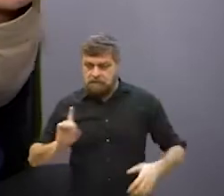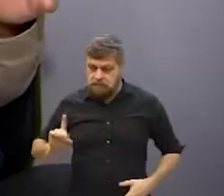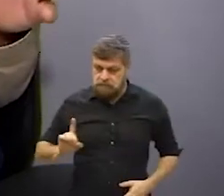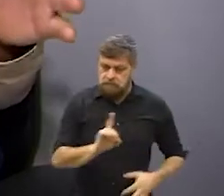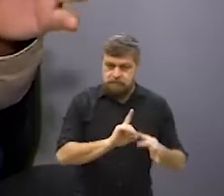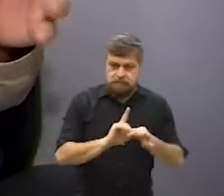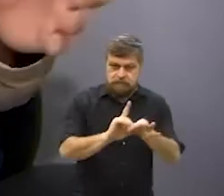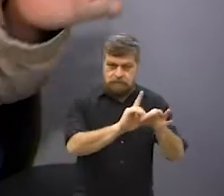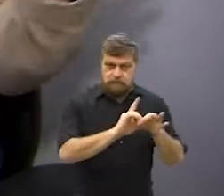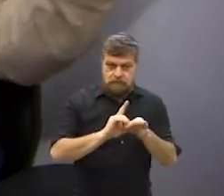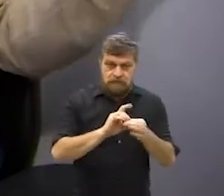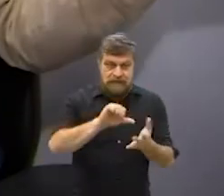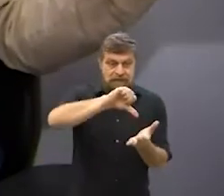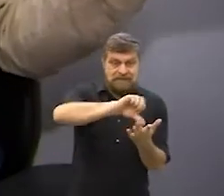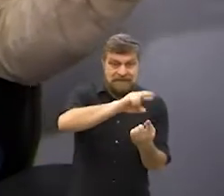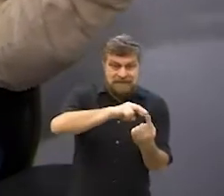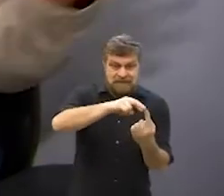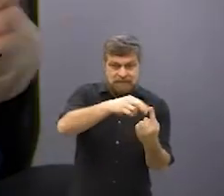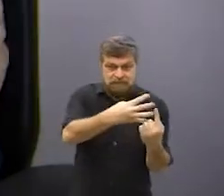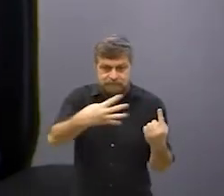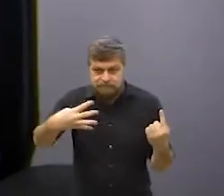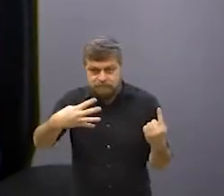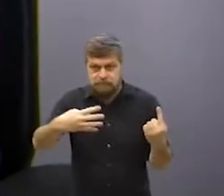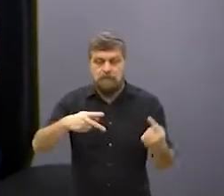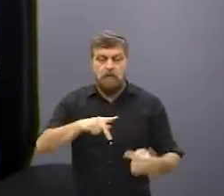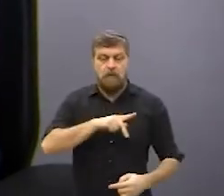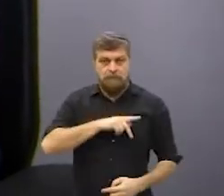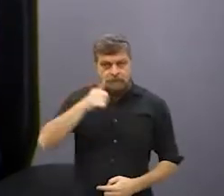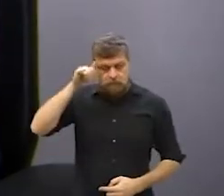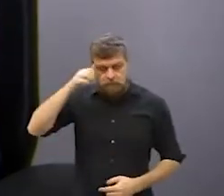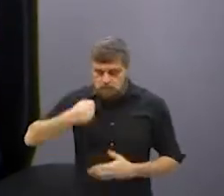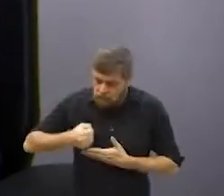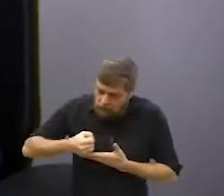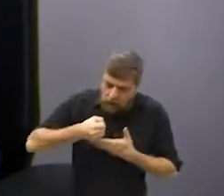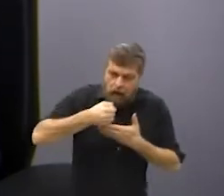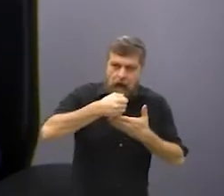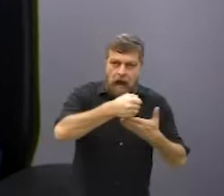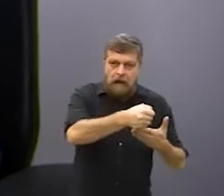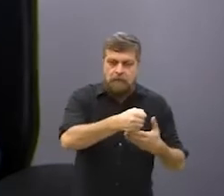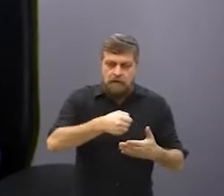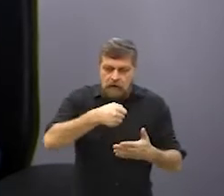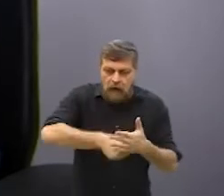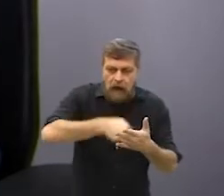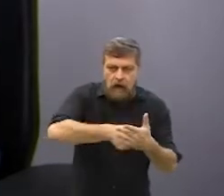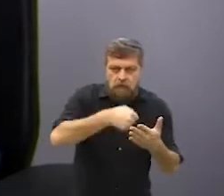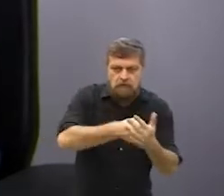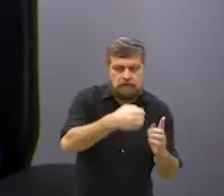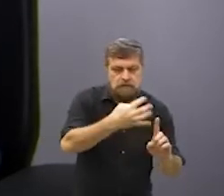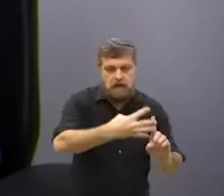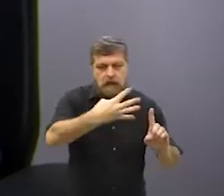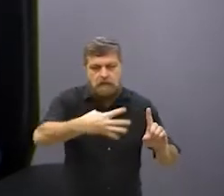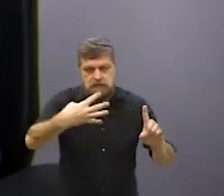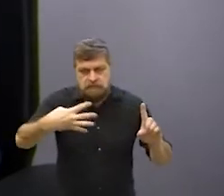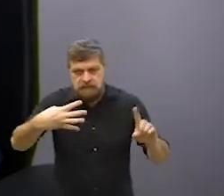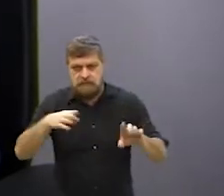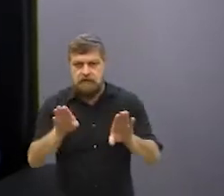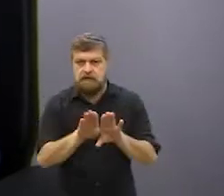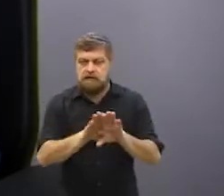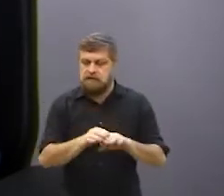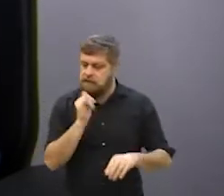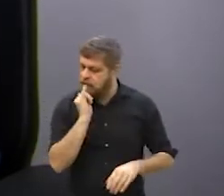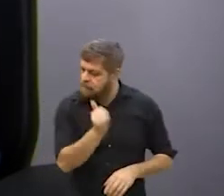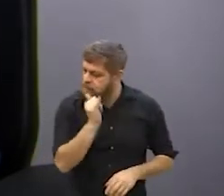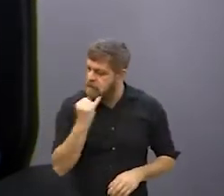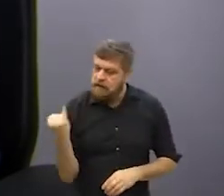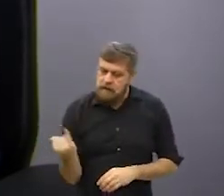reunião com centro de referência LGBT apoia a causa dos direitos da comunidade LGBT que ia mais e